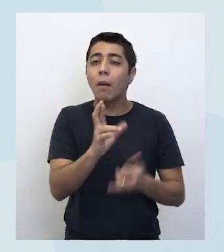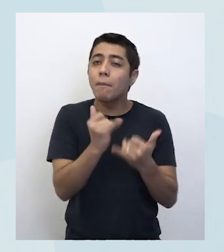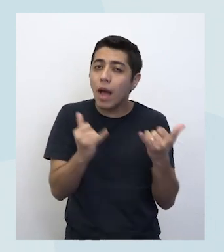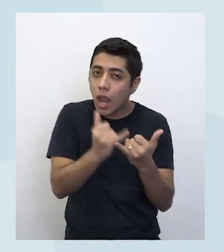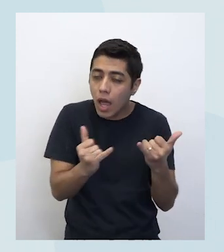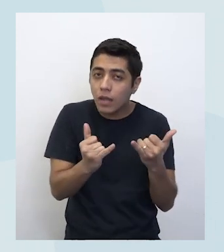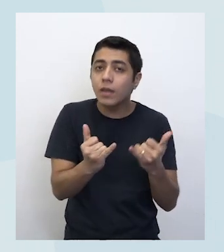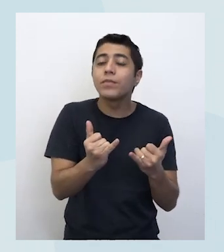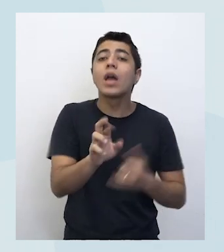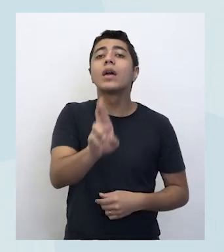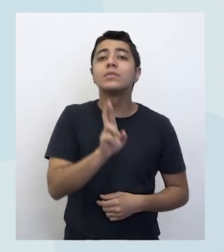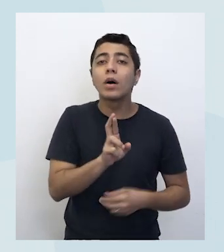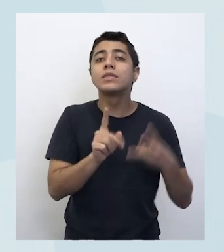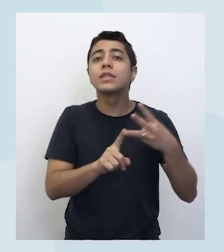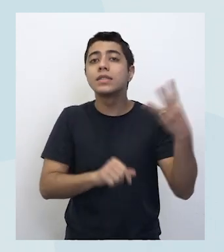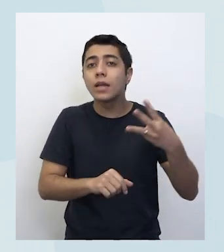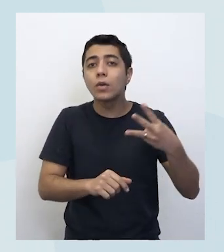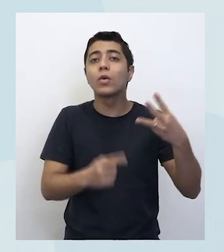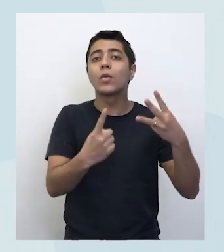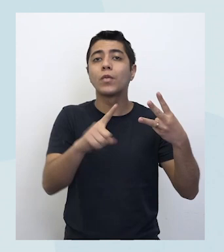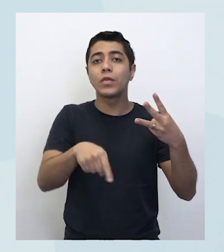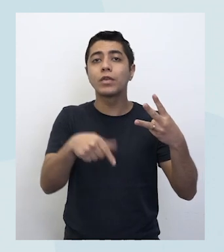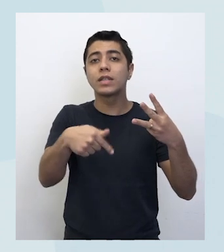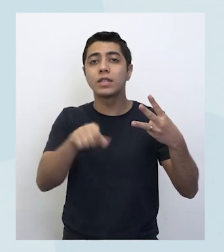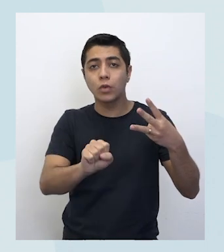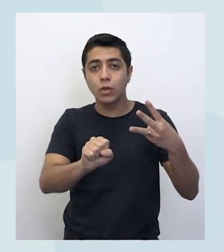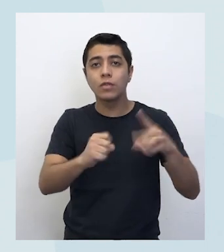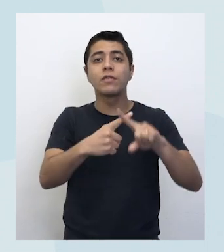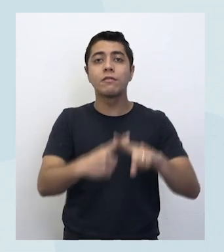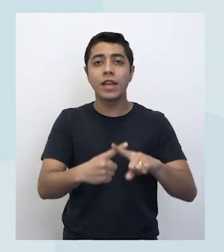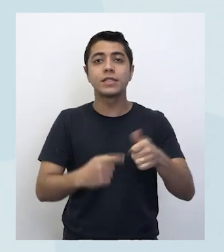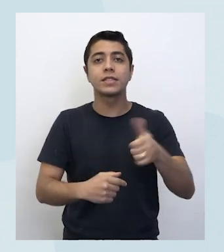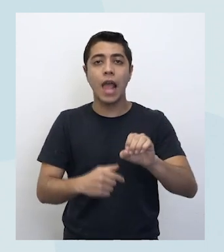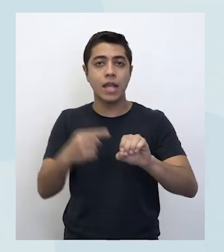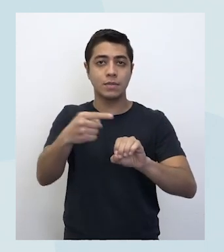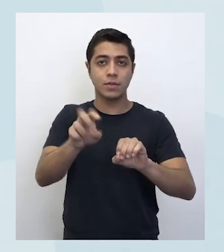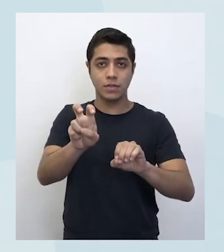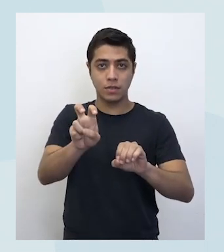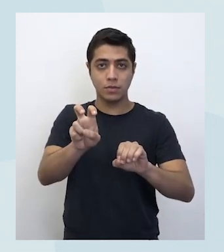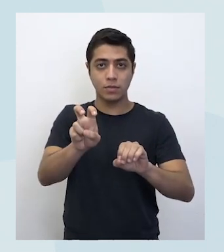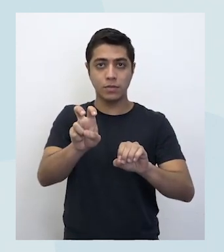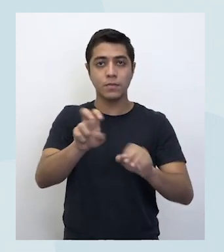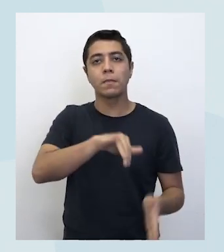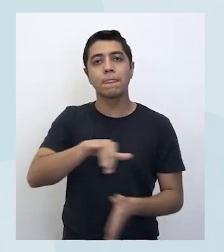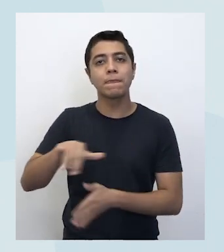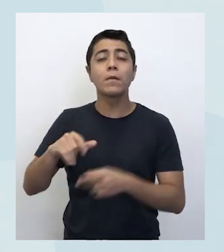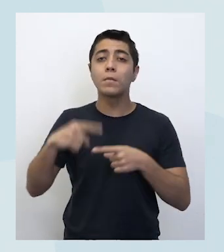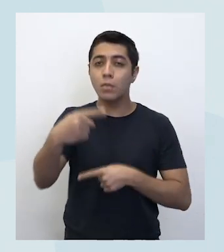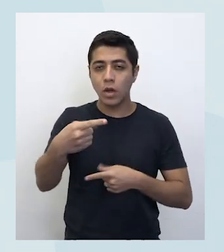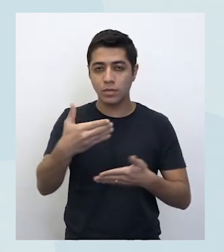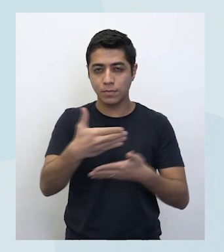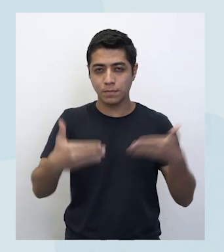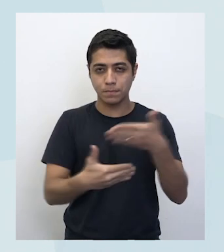1,78 vezes 10 a menos 5, tá? No próximo PPT, eu dei uma limpadinha. O que que eu fiz aqui,